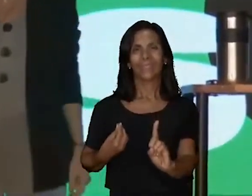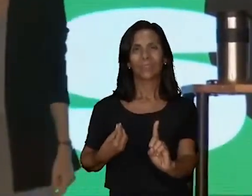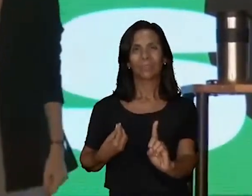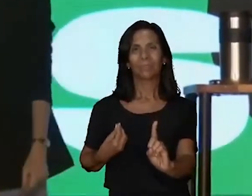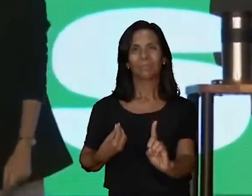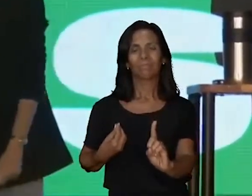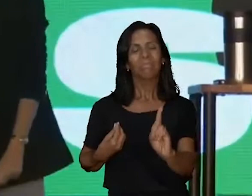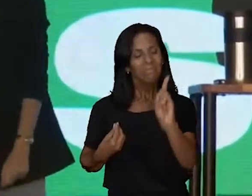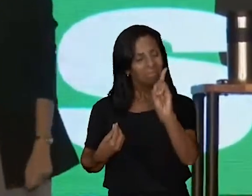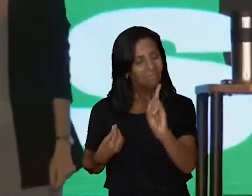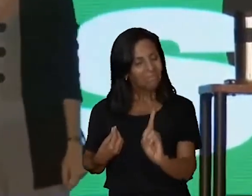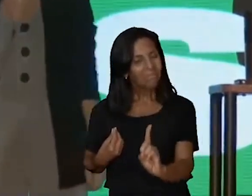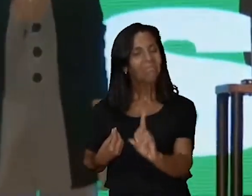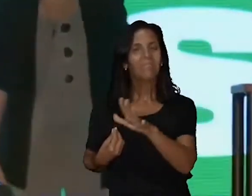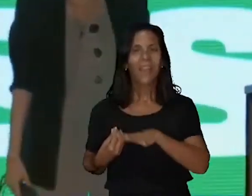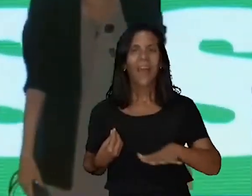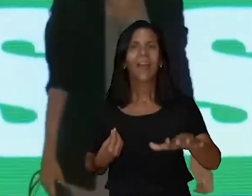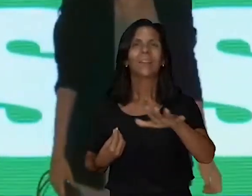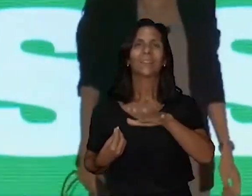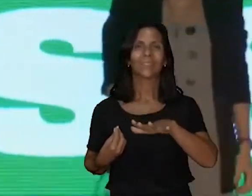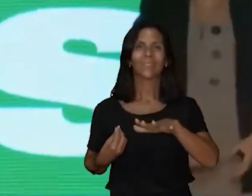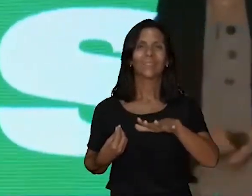Ele está aqui.